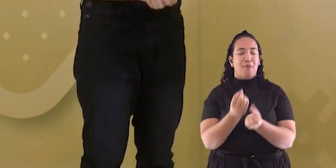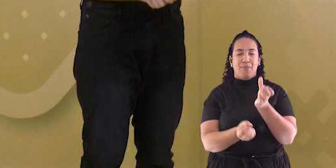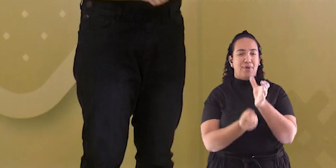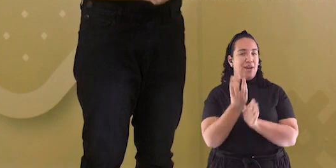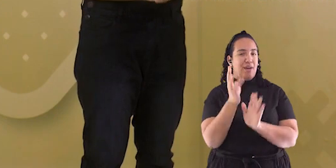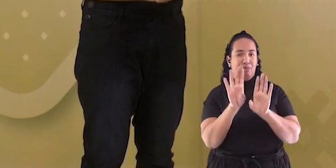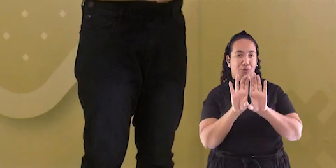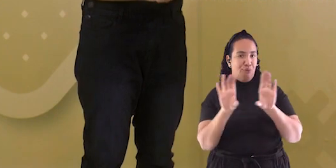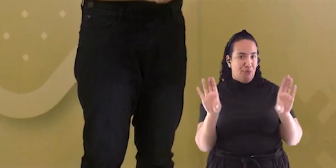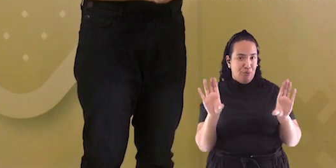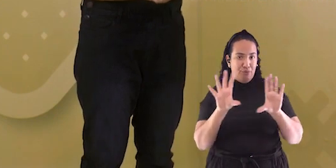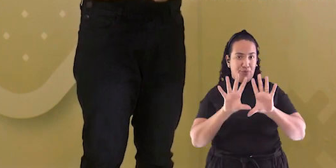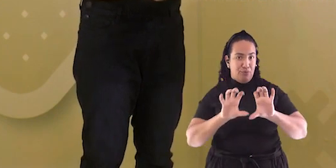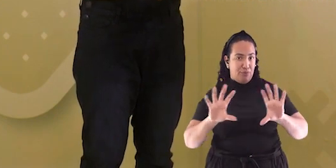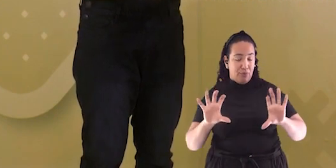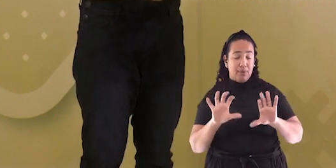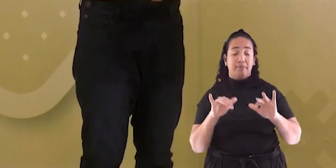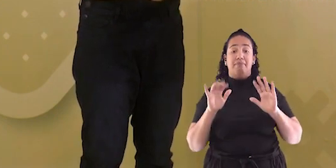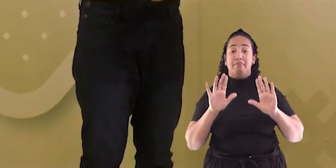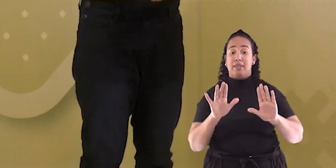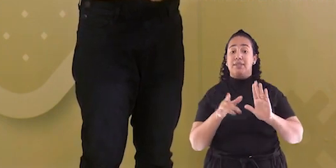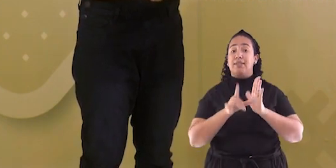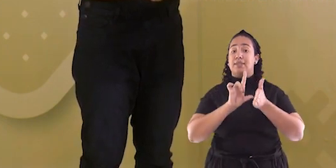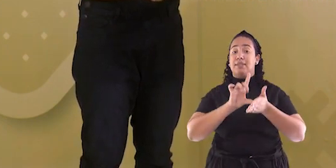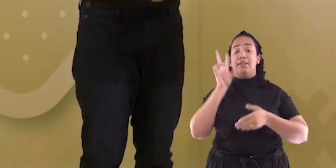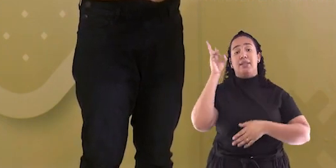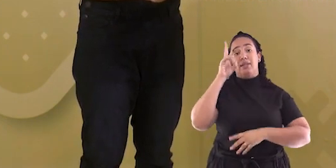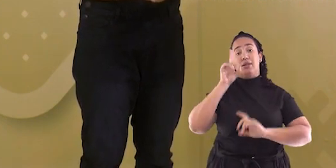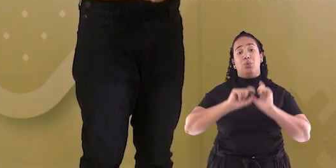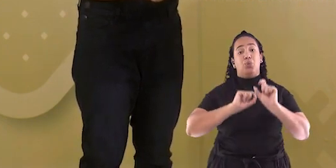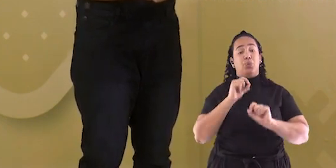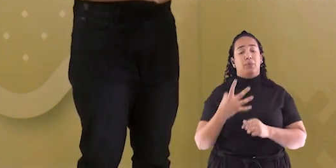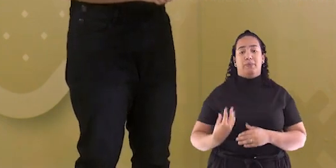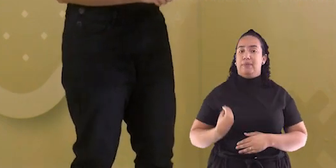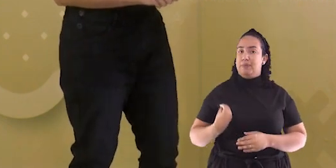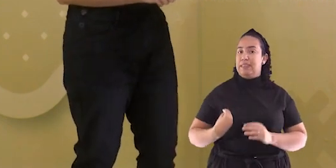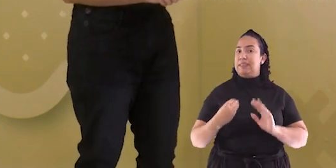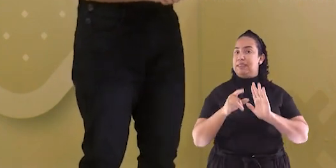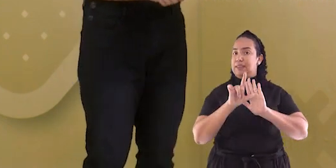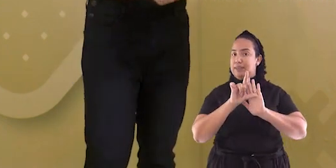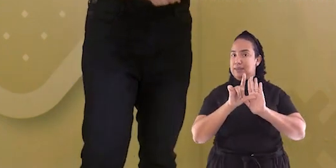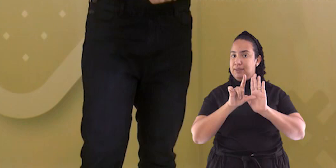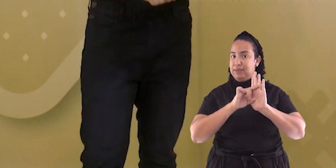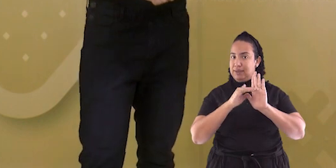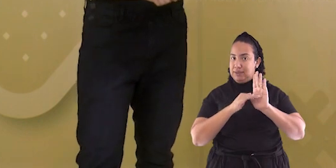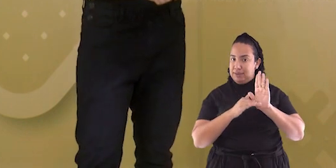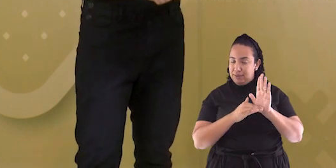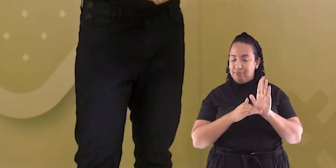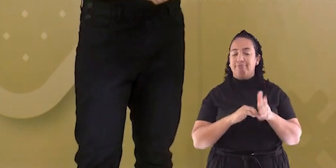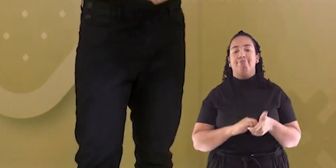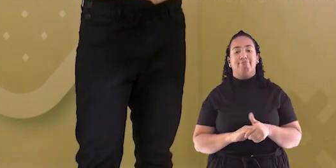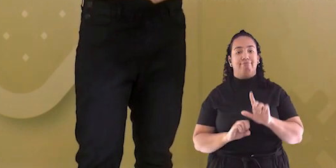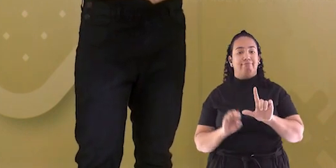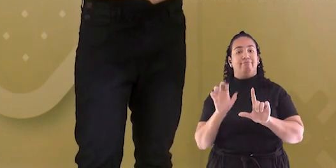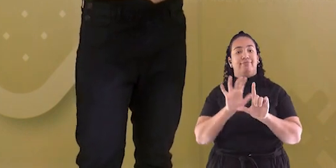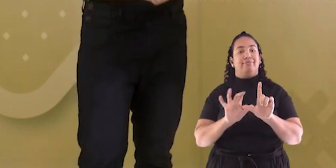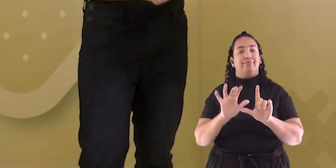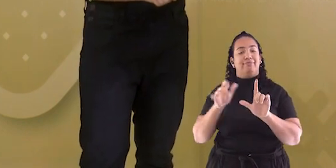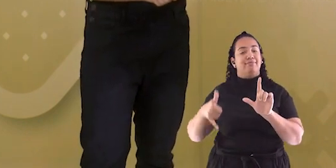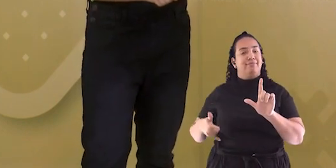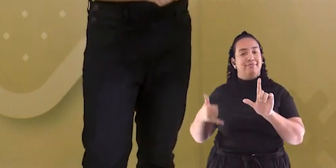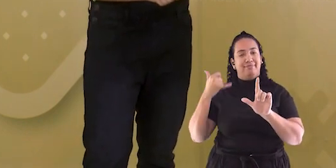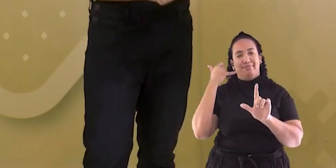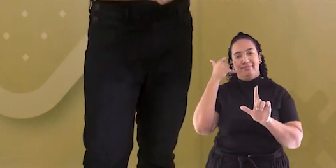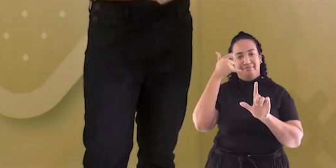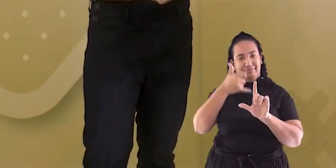tá? Mas antes, lembre de registrar sua presença com a gente, o QR Code está aqui na tela, aponte a câmera do seu celular para ele e